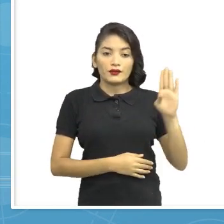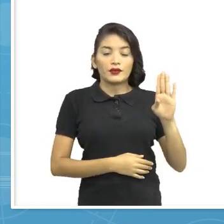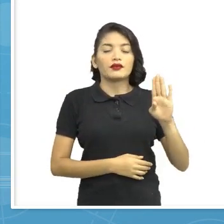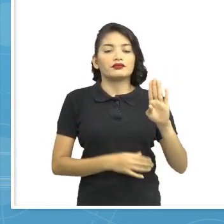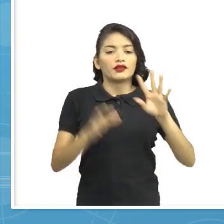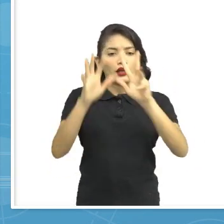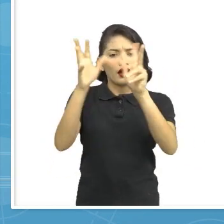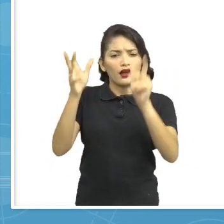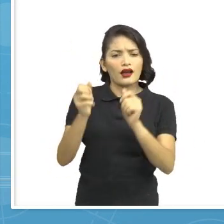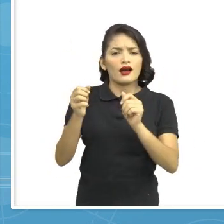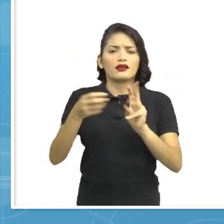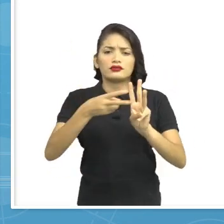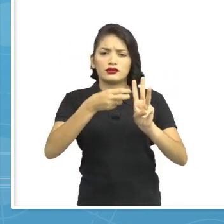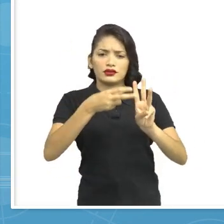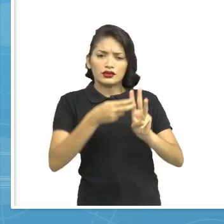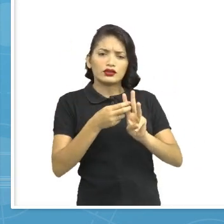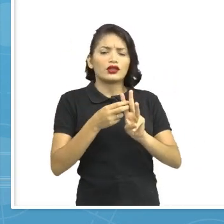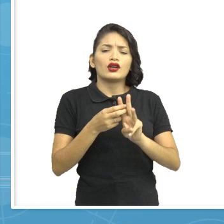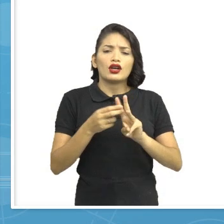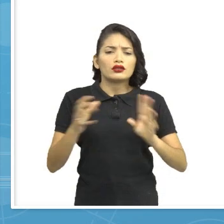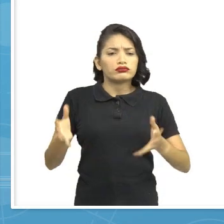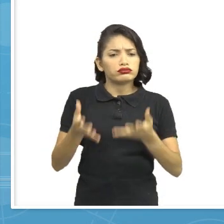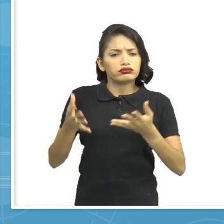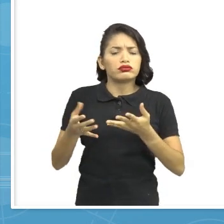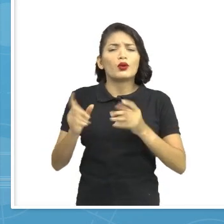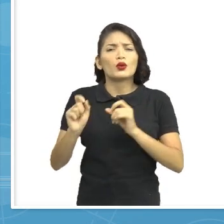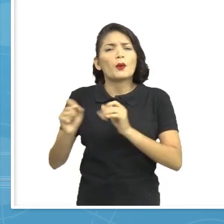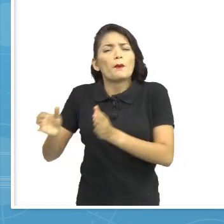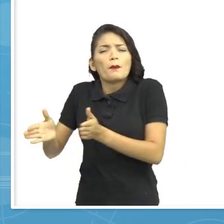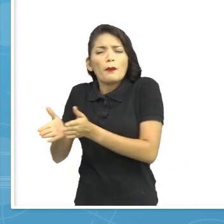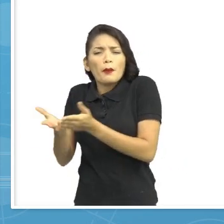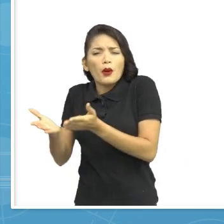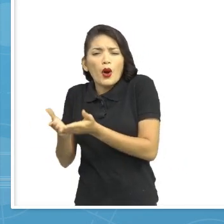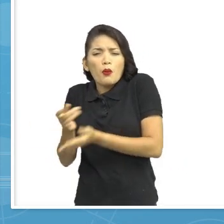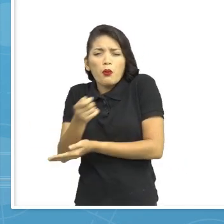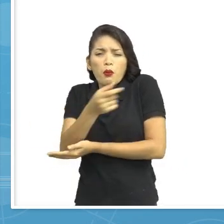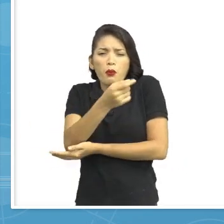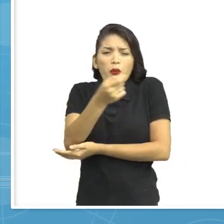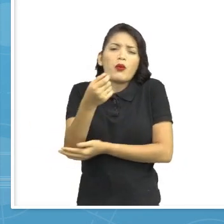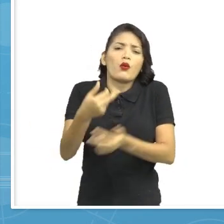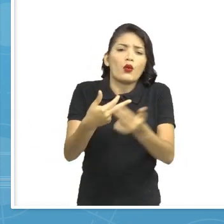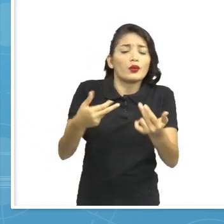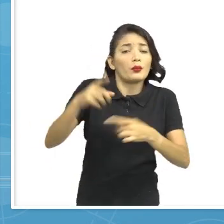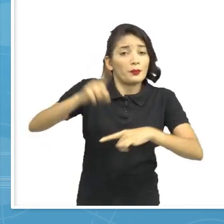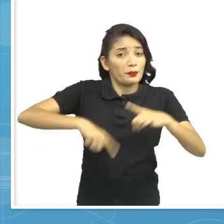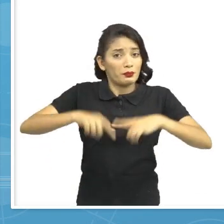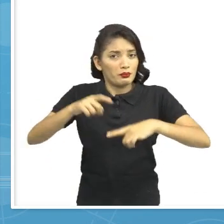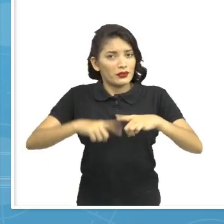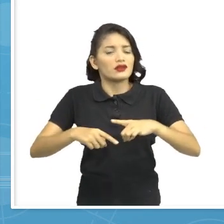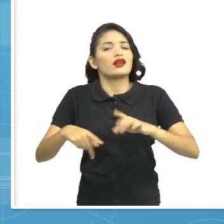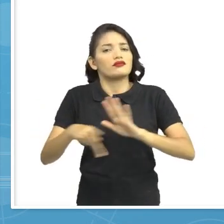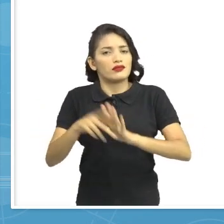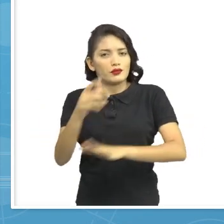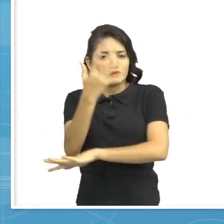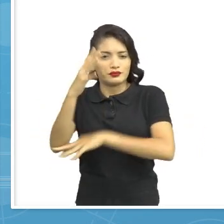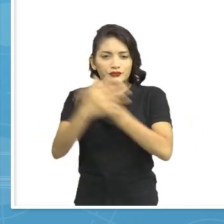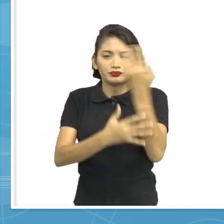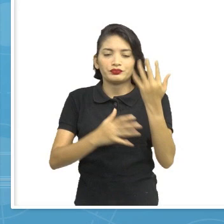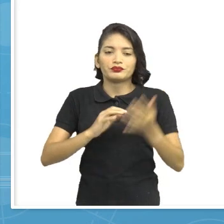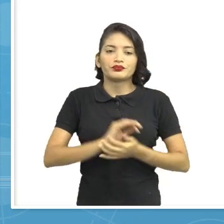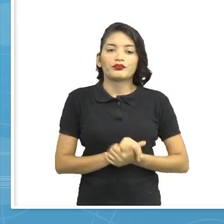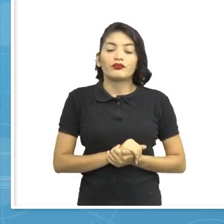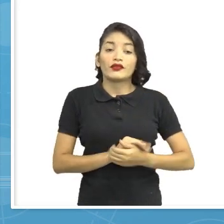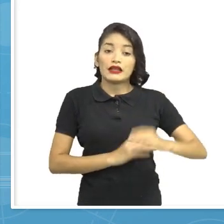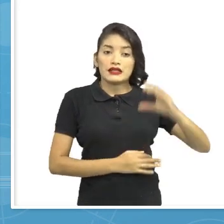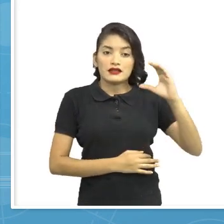em todas as suas manifestações, era muito pobre, com pouca diversidade de recursos e matérias-primas. C.